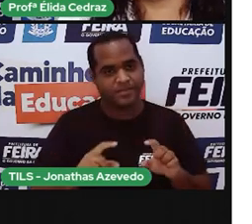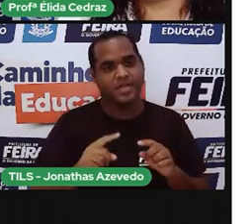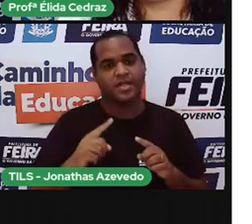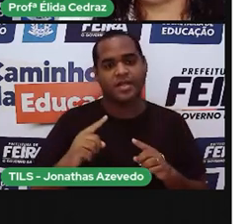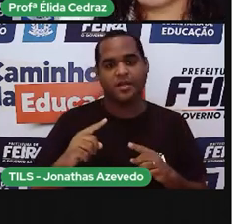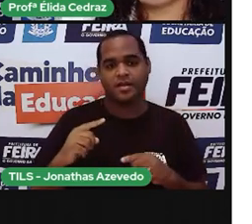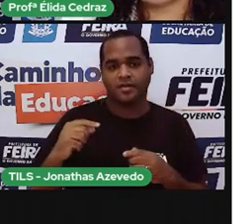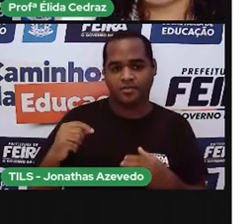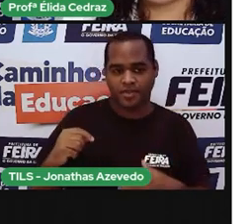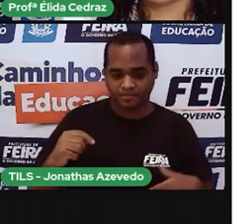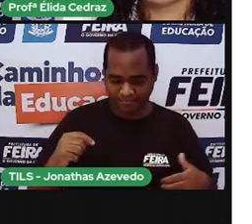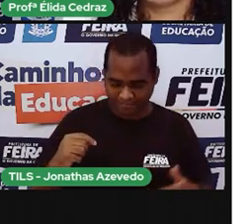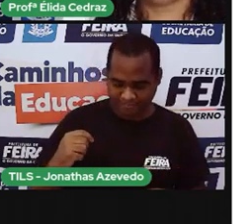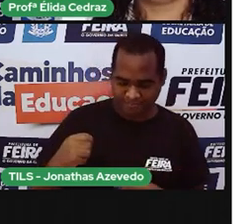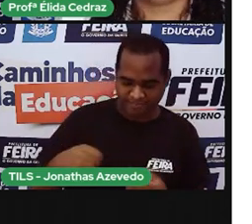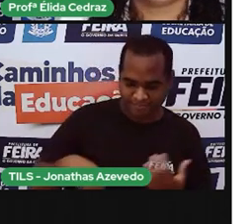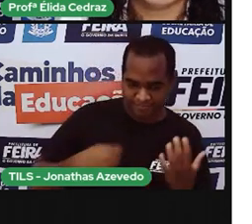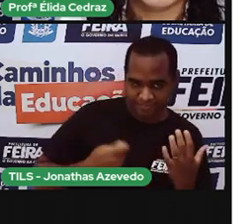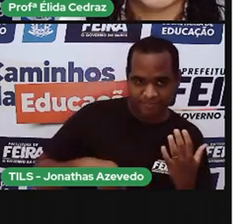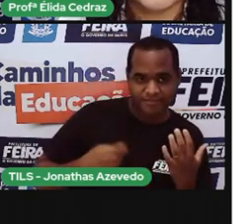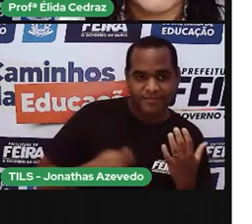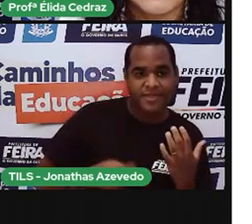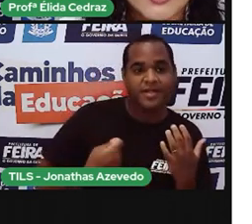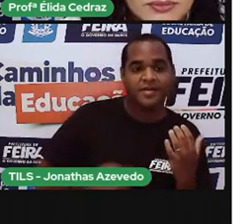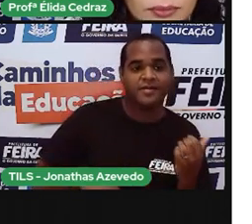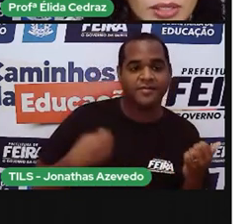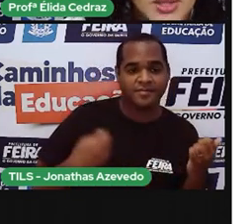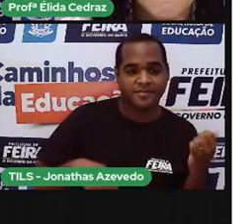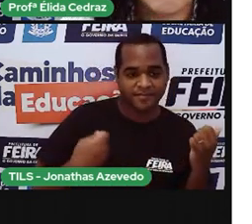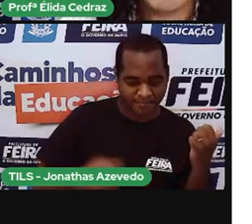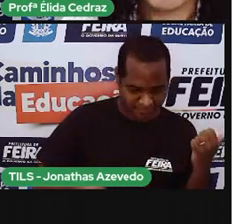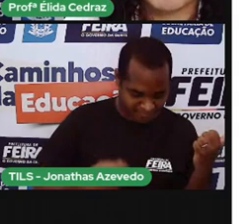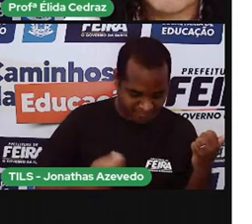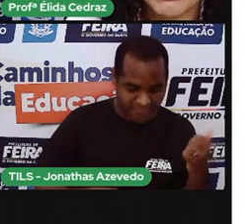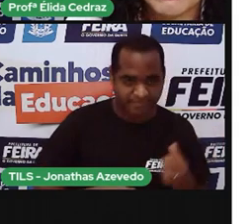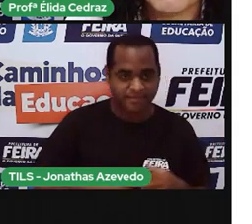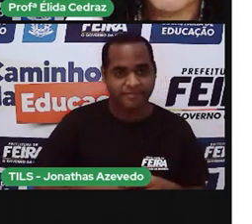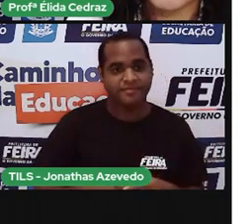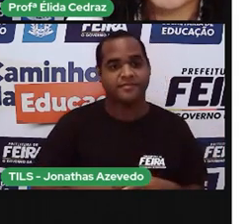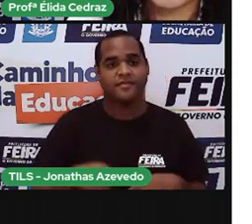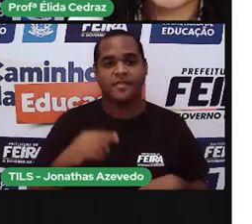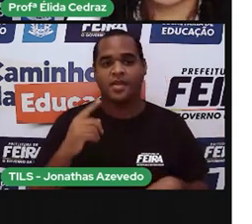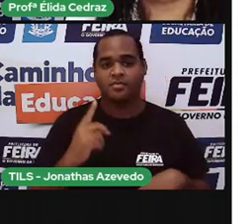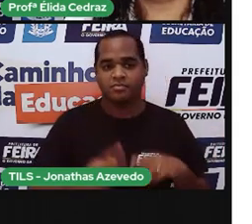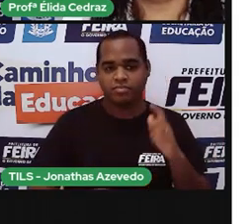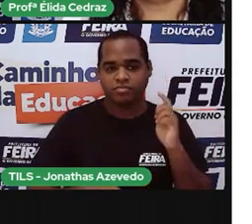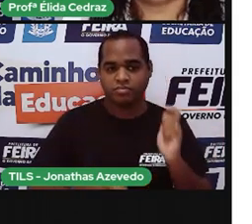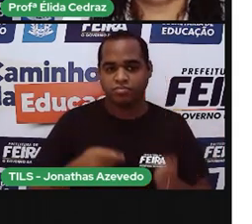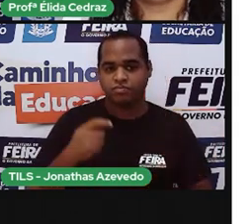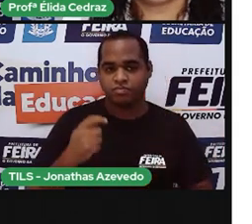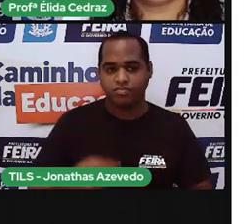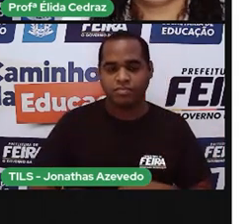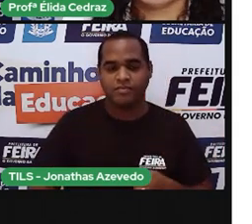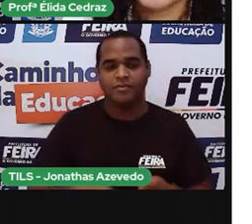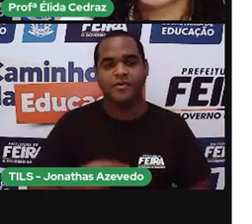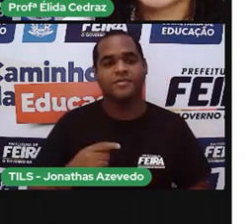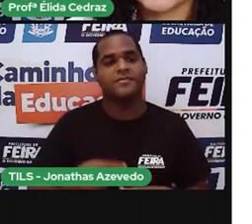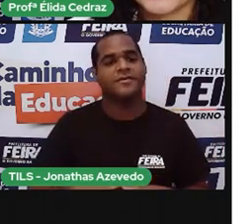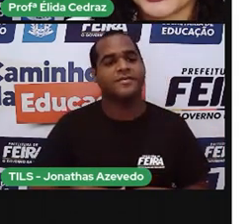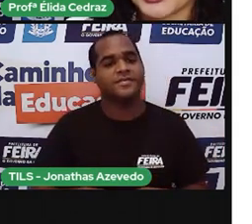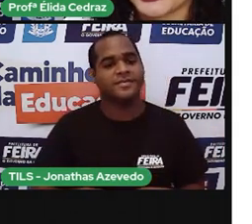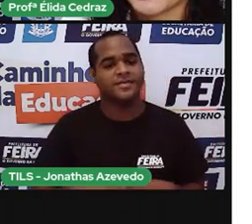violão. Blam, blam, blam, violão. Bum, bum, bum, um